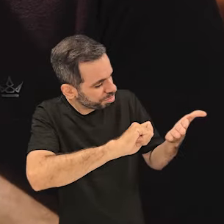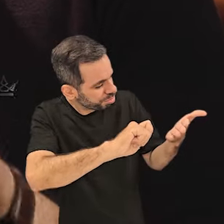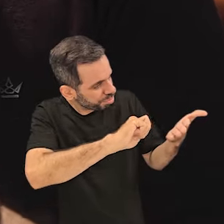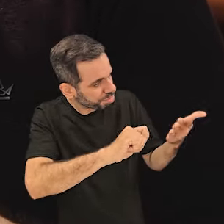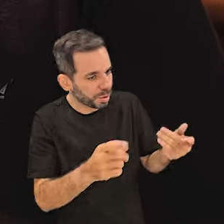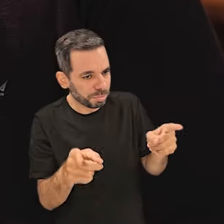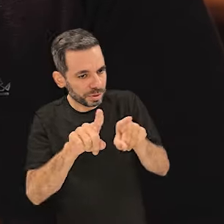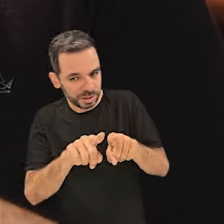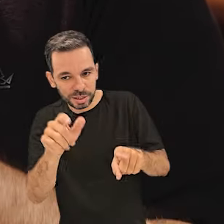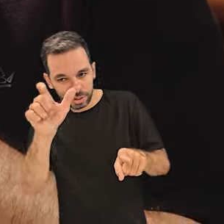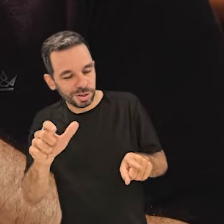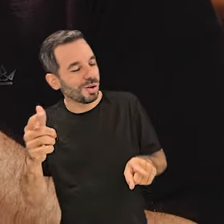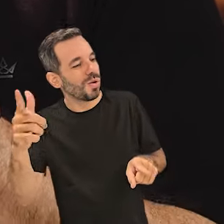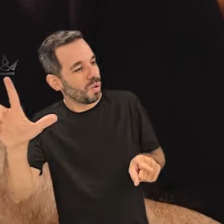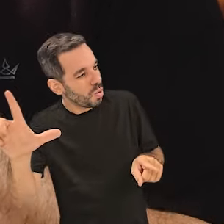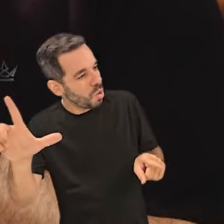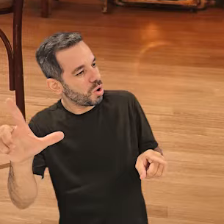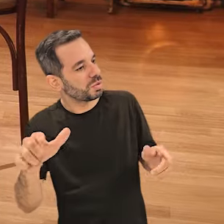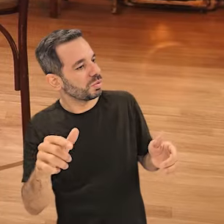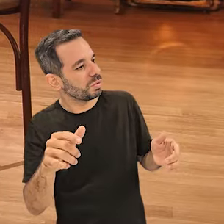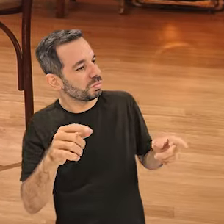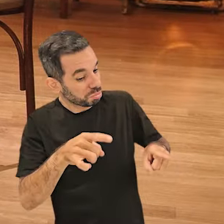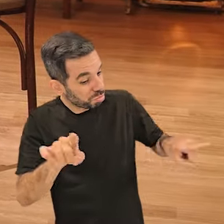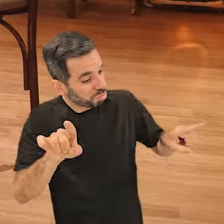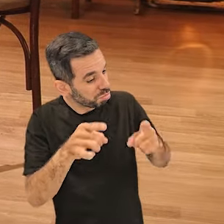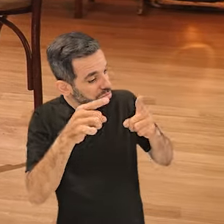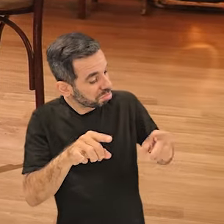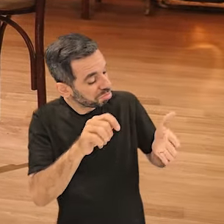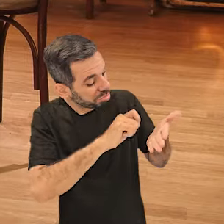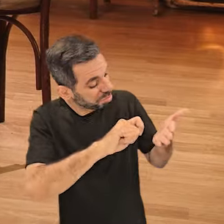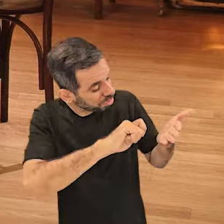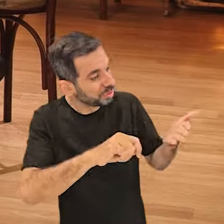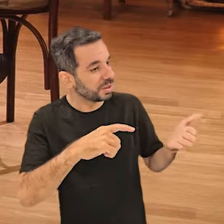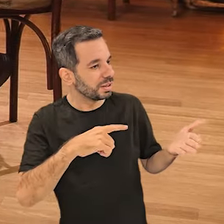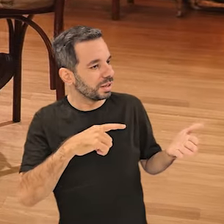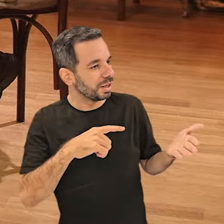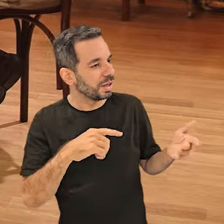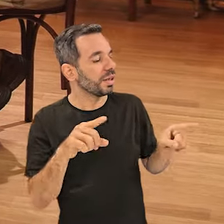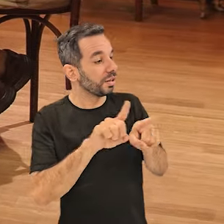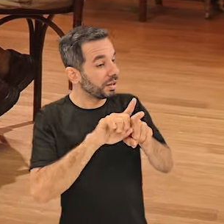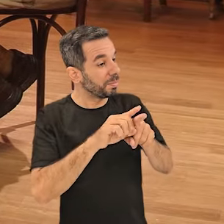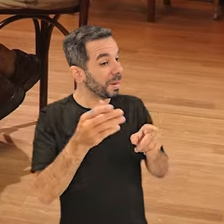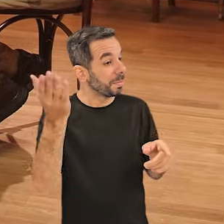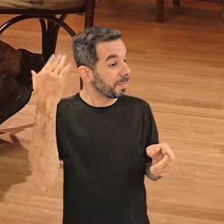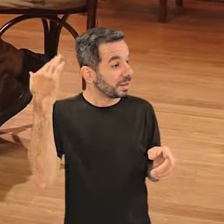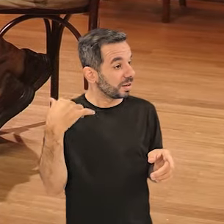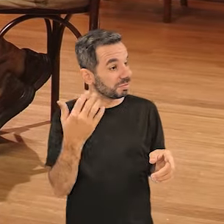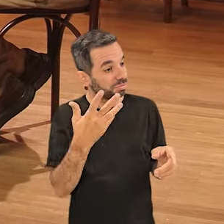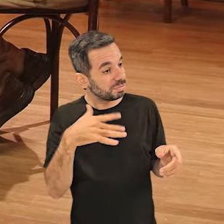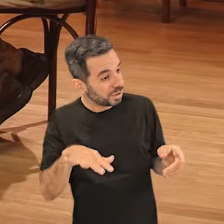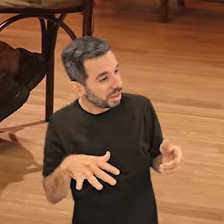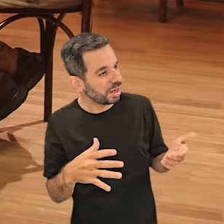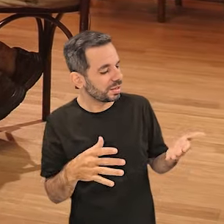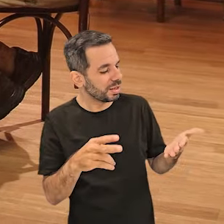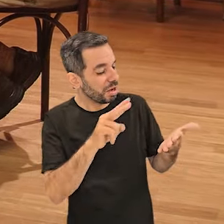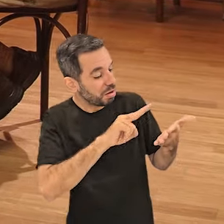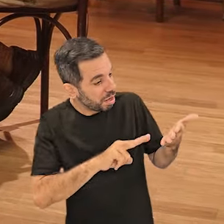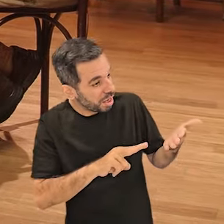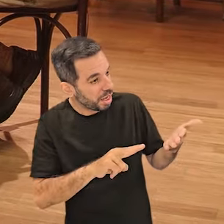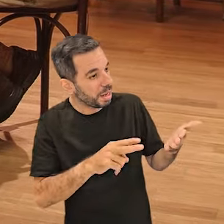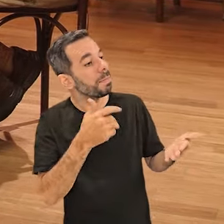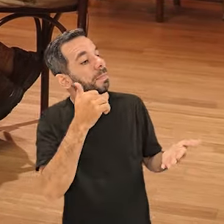Aquelas famosas parcerias. Então, assim, sempre trabalhei com a letra, sempre adorei ler. Na minha casa sempre se leu muito, minha